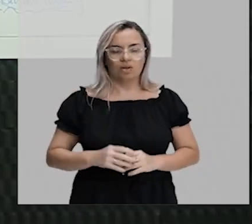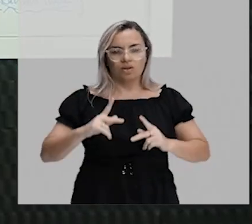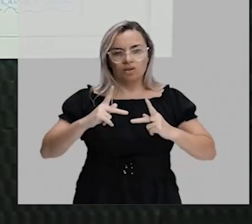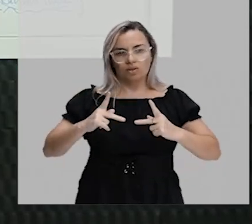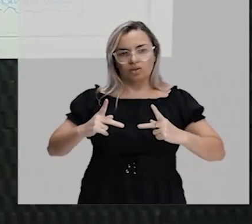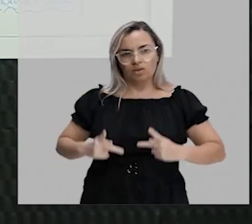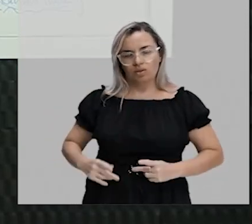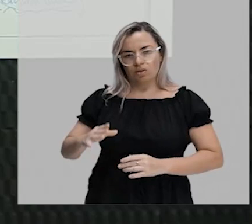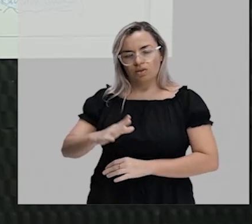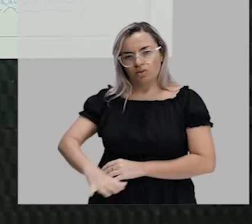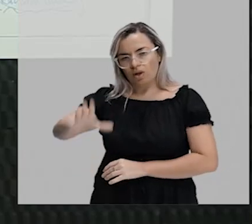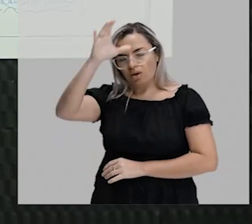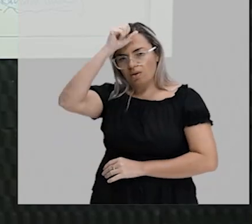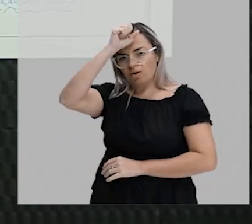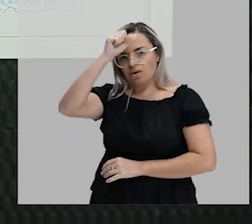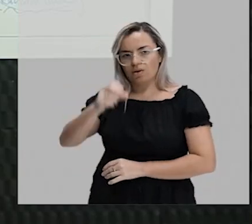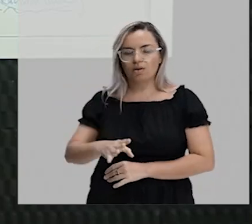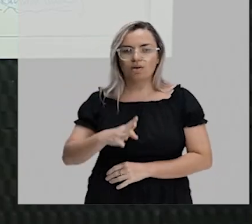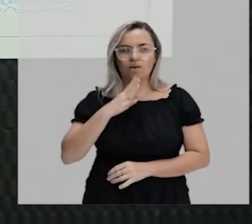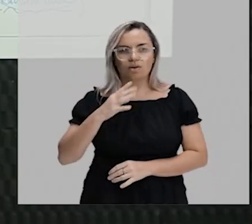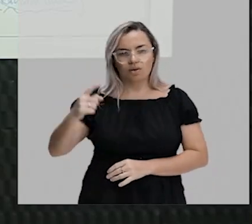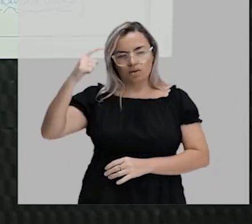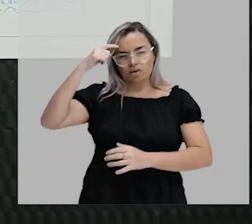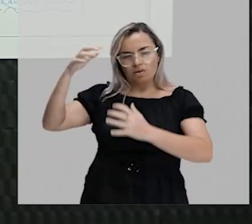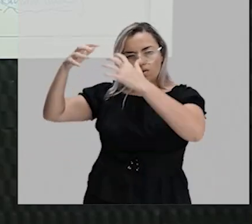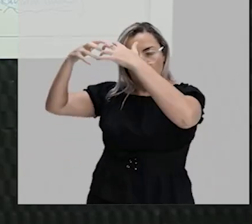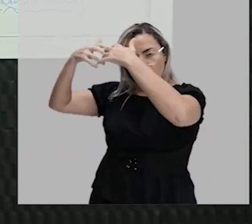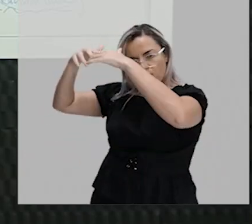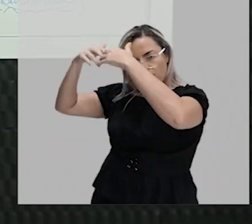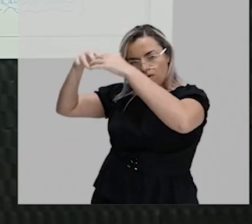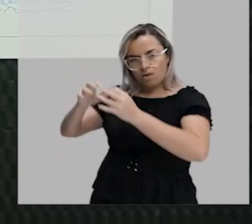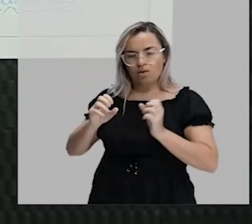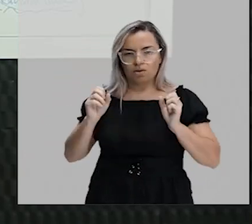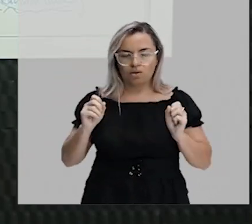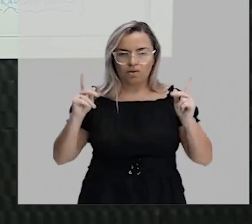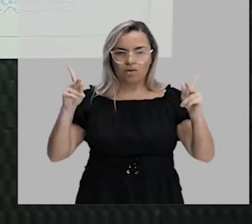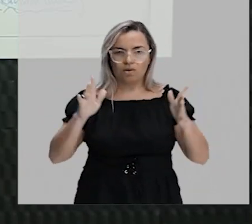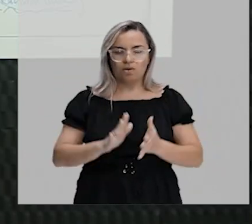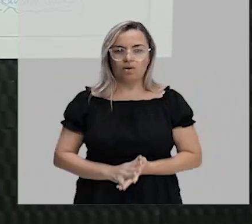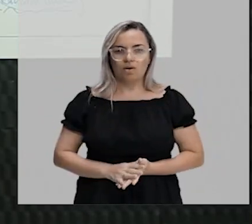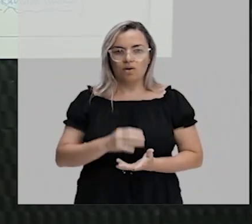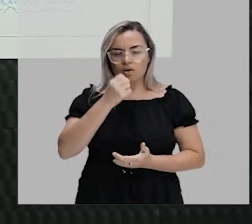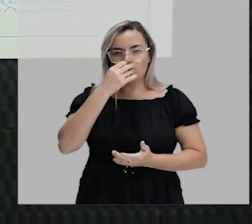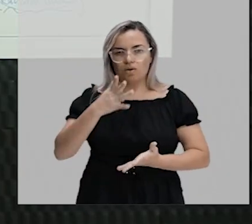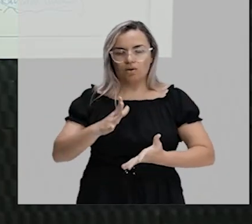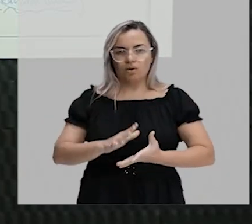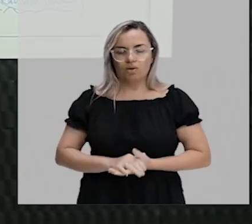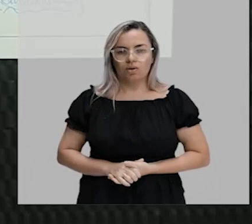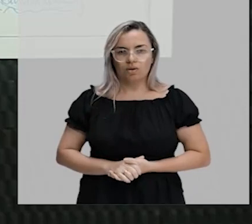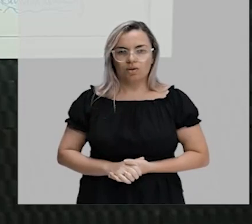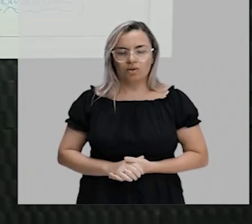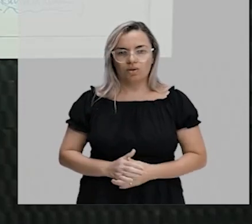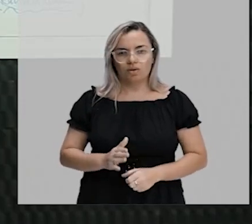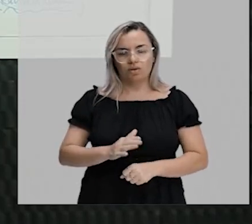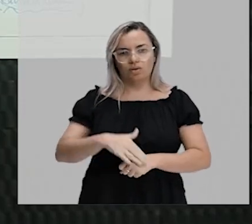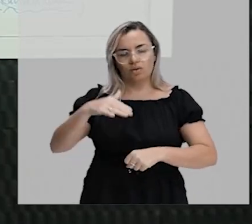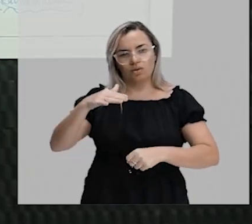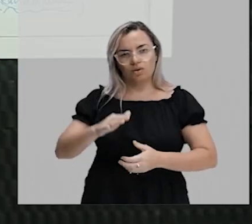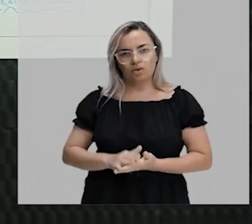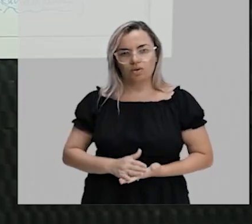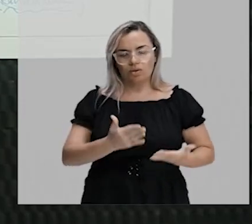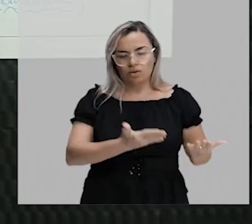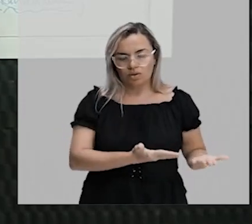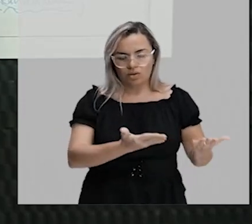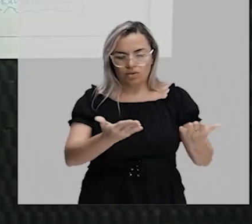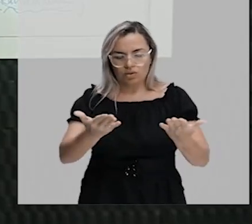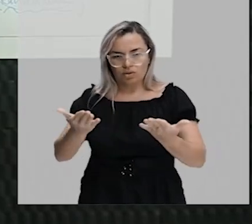a partir do conhecimento da racionalidade, ok? Bom, fica aqui mais uma vez com vocês o